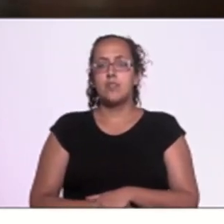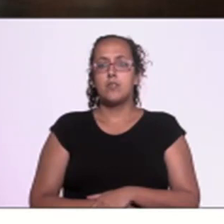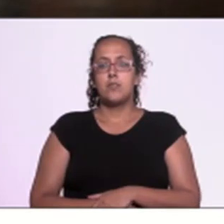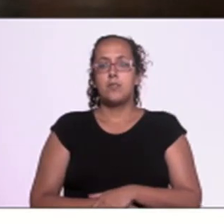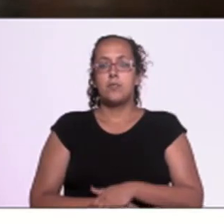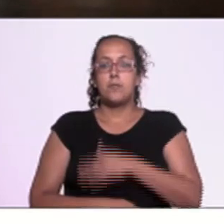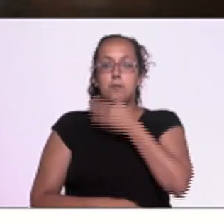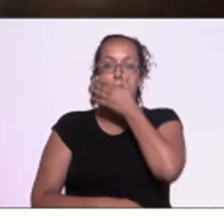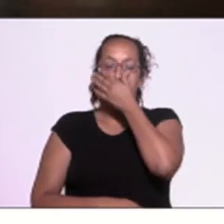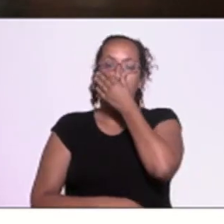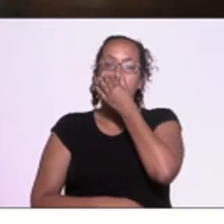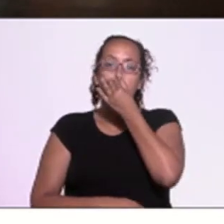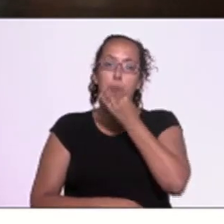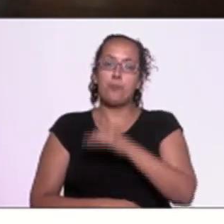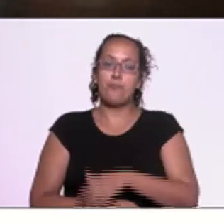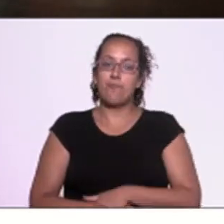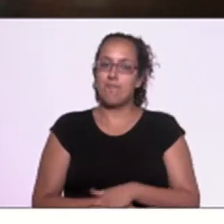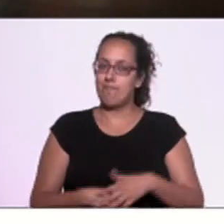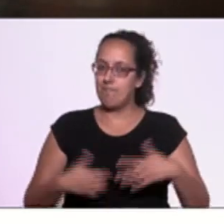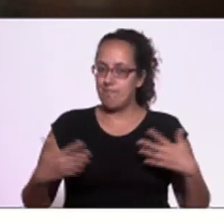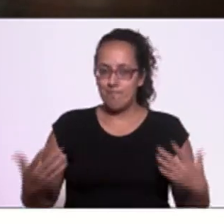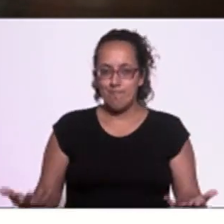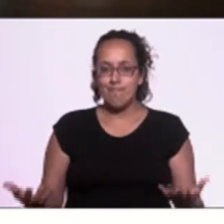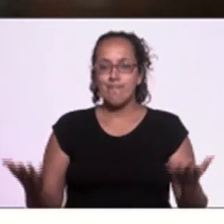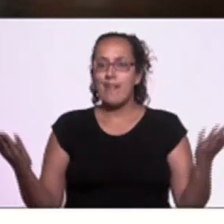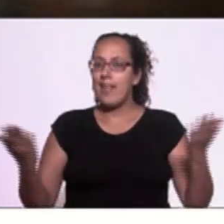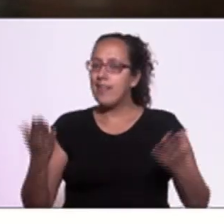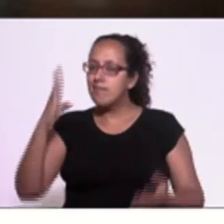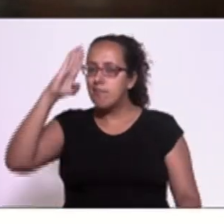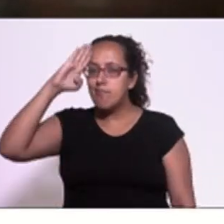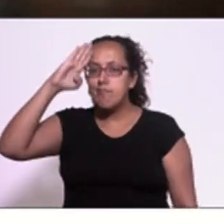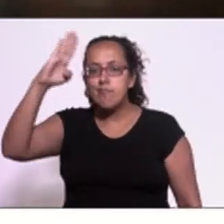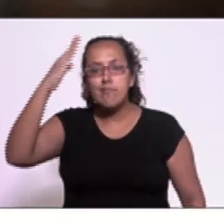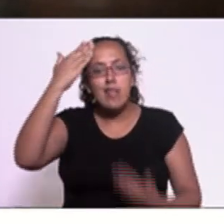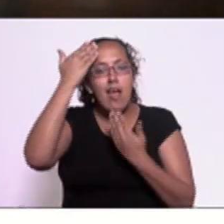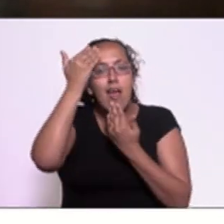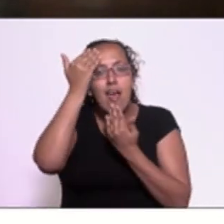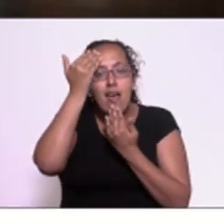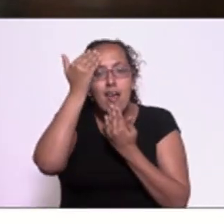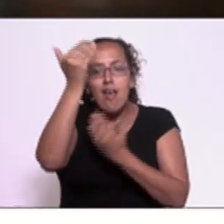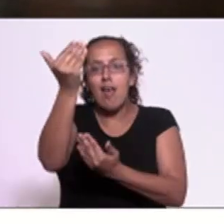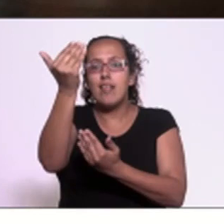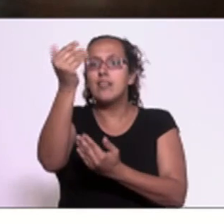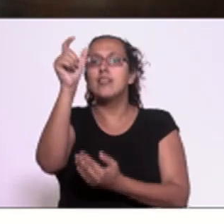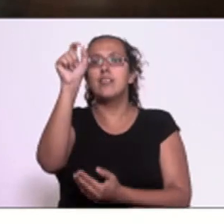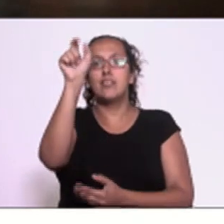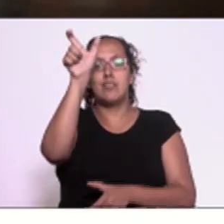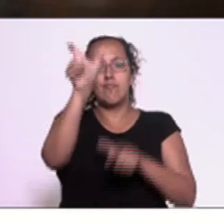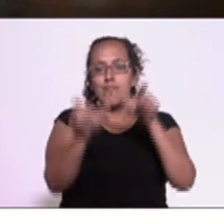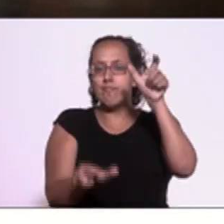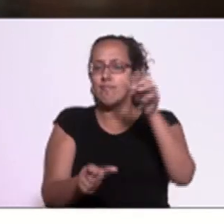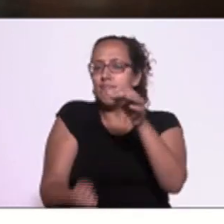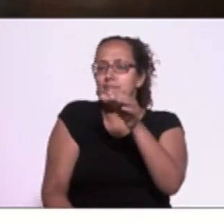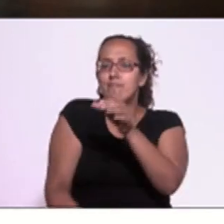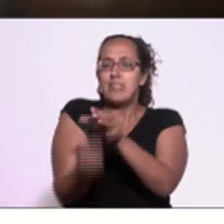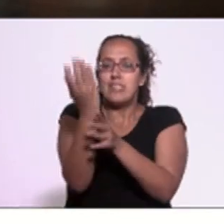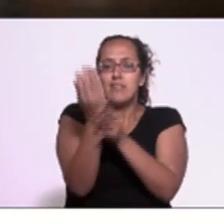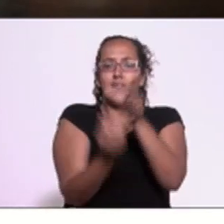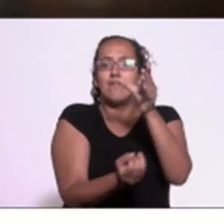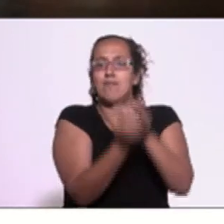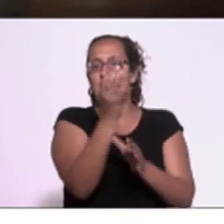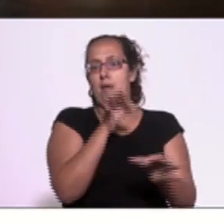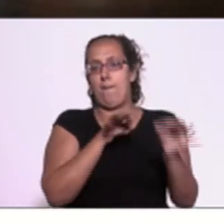Não posso me furtar, nesse momento, de fazer um agradecimento especial aos idealizadores desse